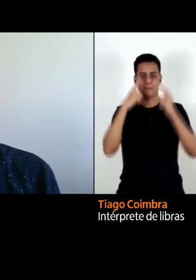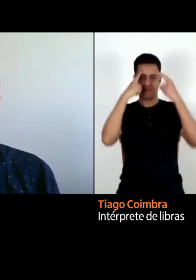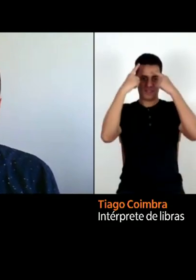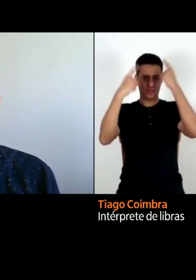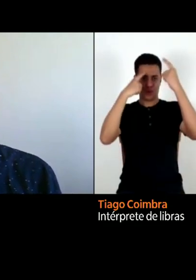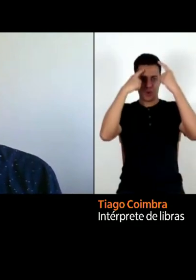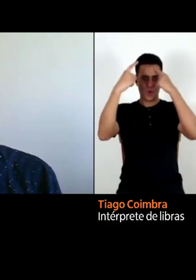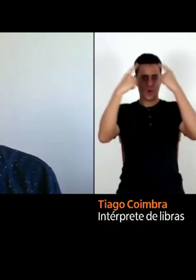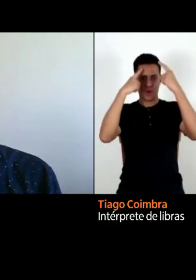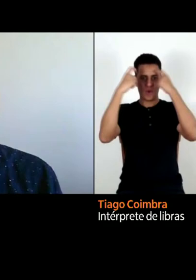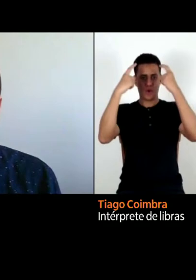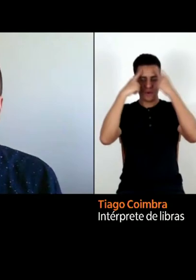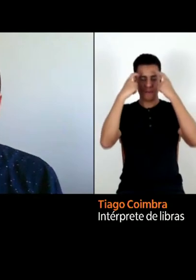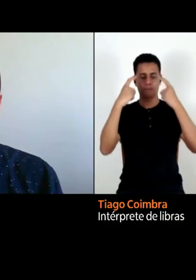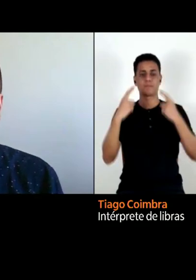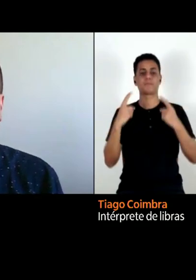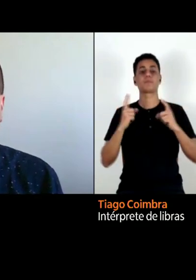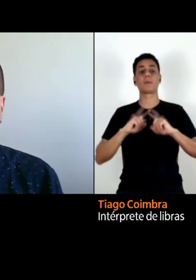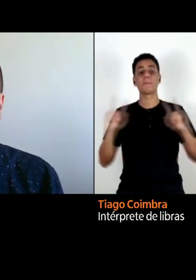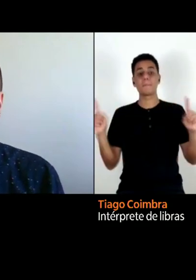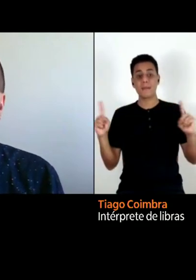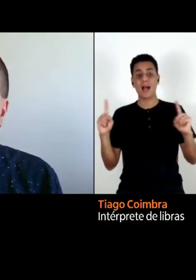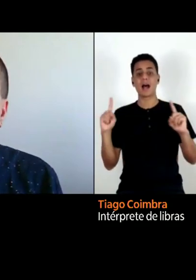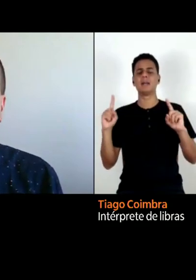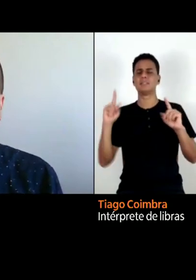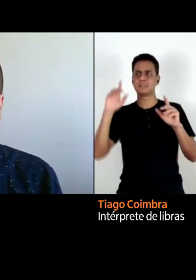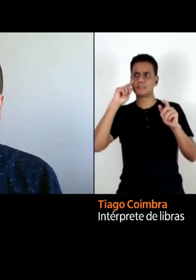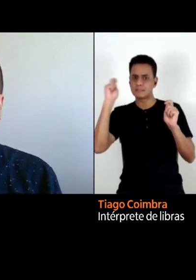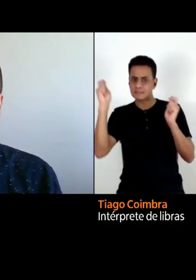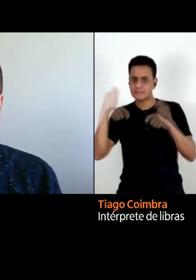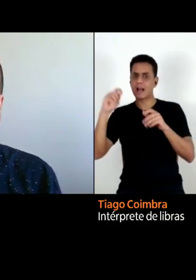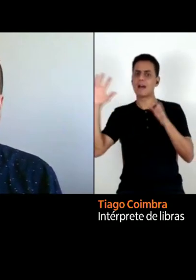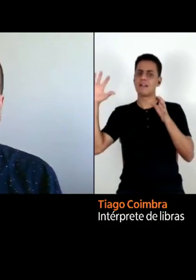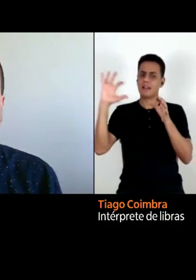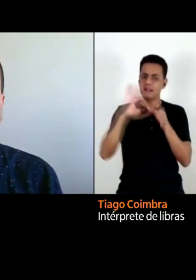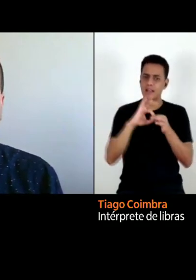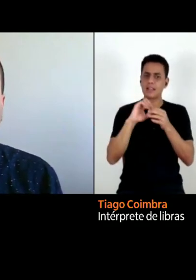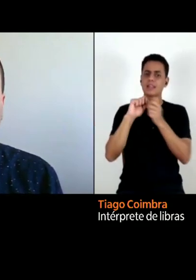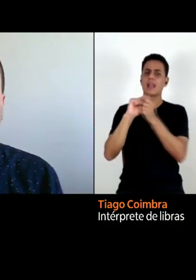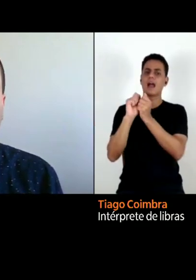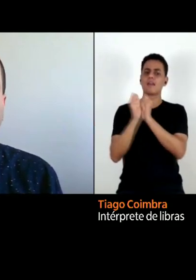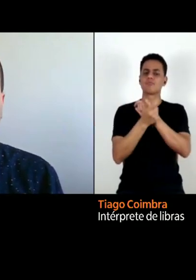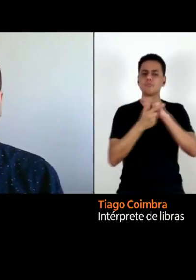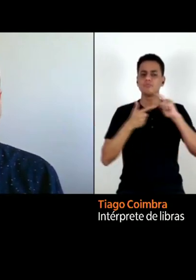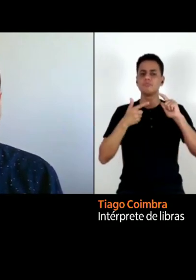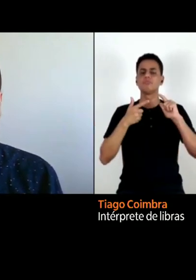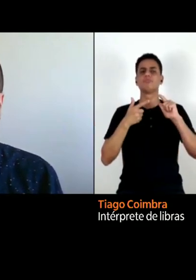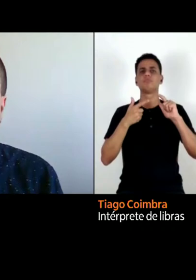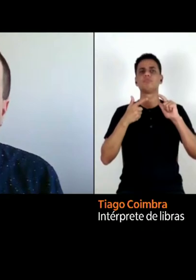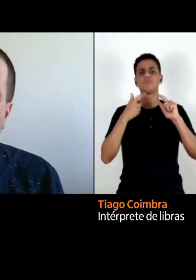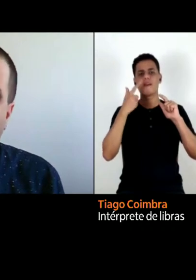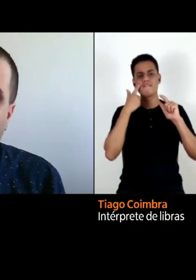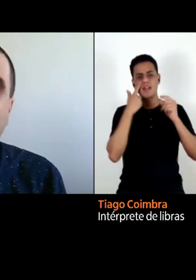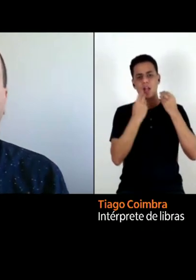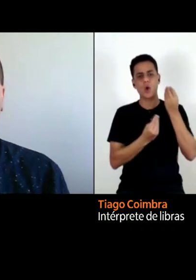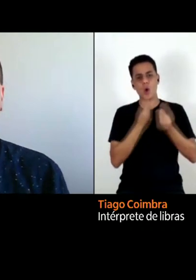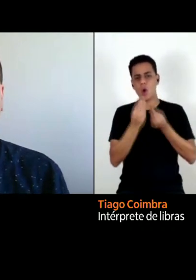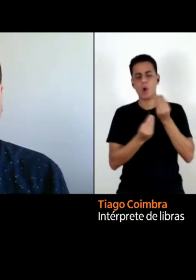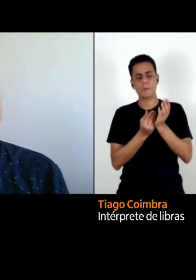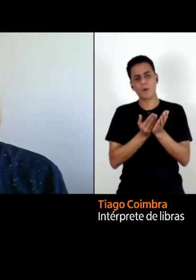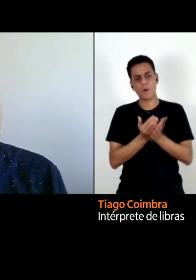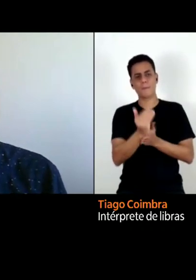constelação que permitiria reimaginar e reconfigurar alguns aspectos do começo do cinema